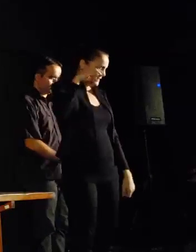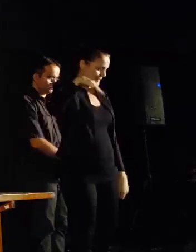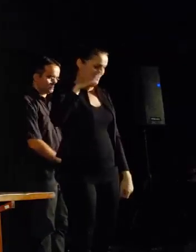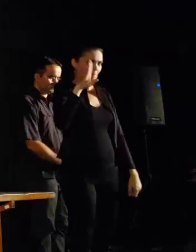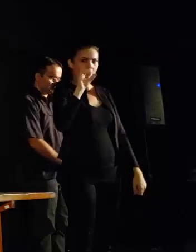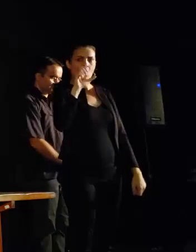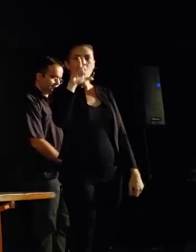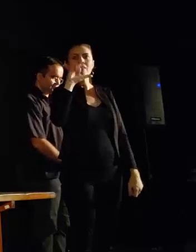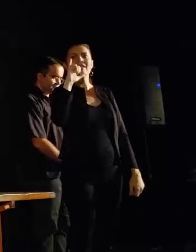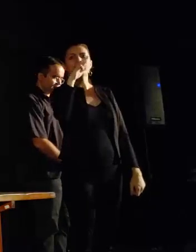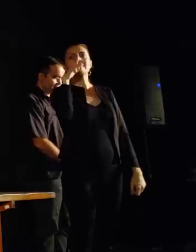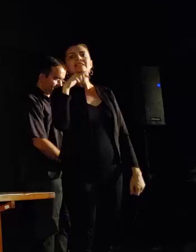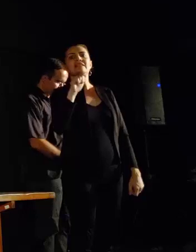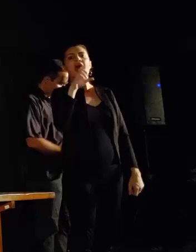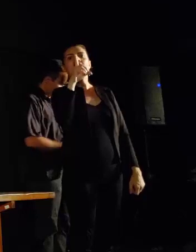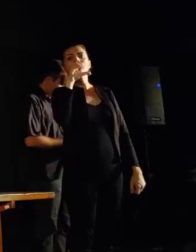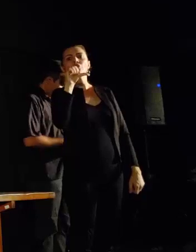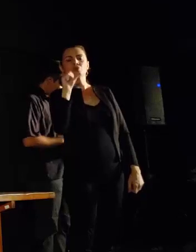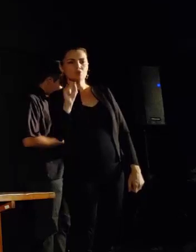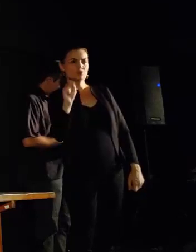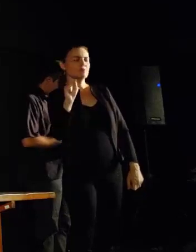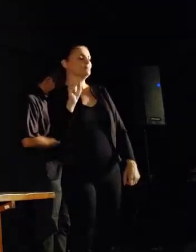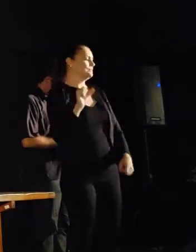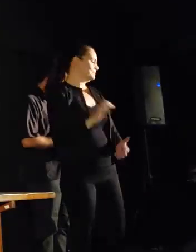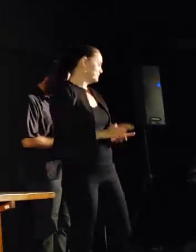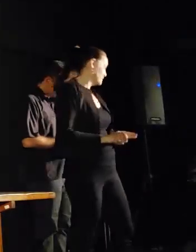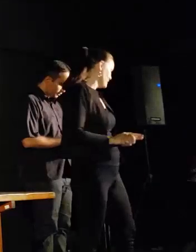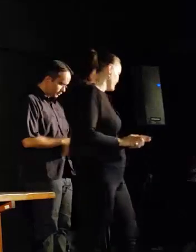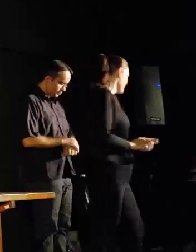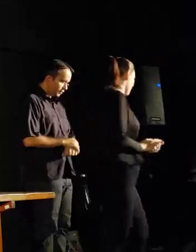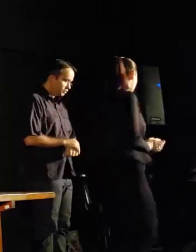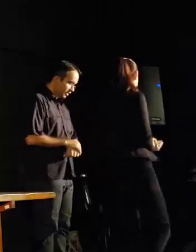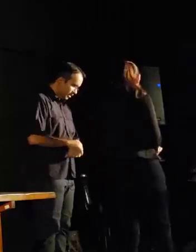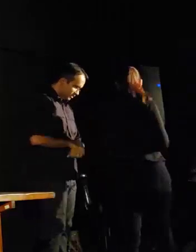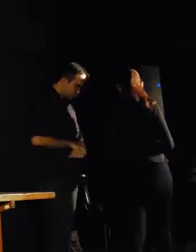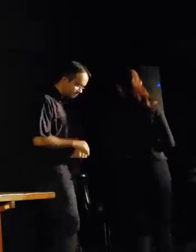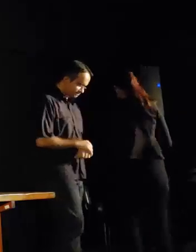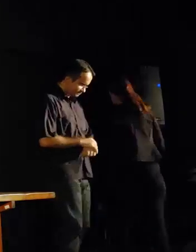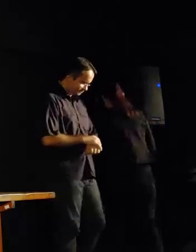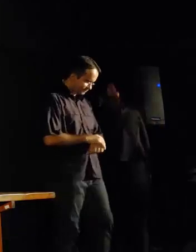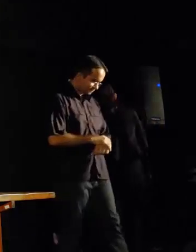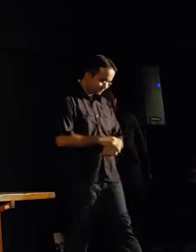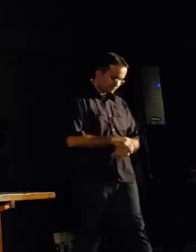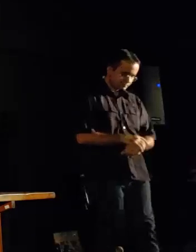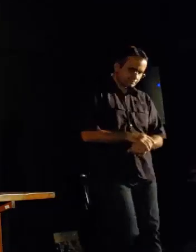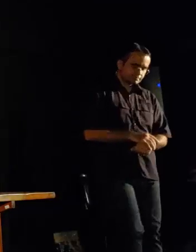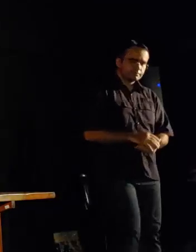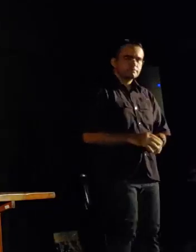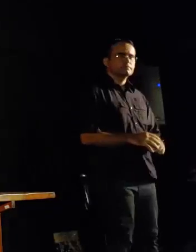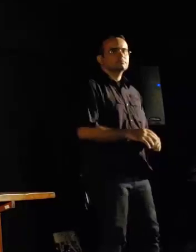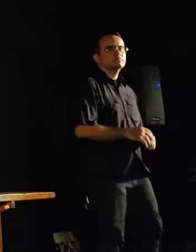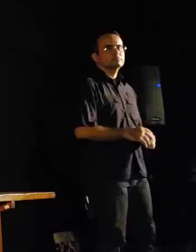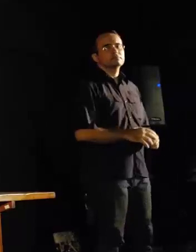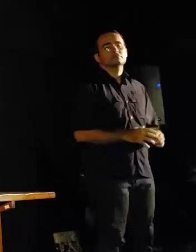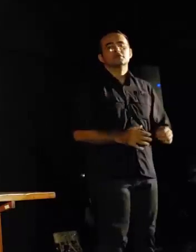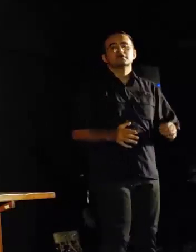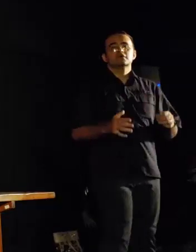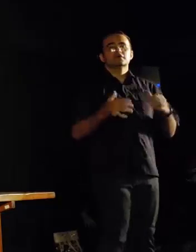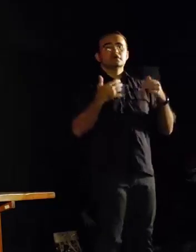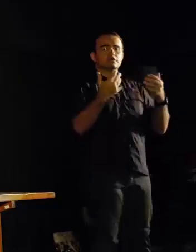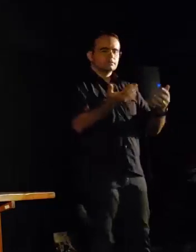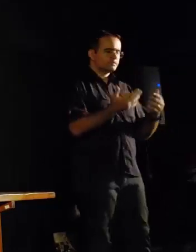certos setores, na verdade, querem que esses conflitos se transformem em violência real, se transformem em violência efetiva, se transformem em violência do Estado